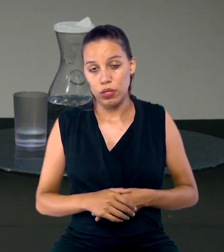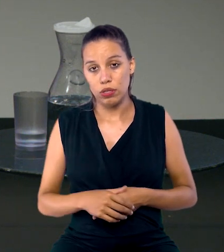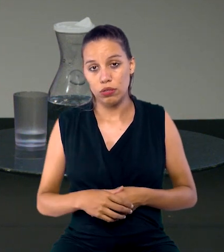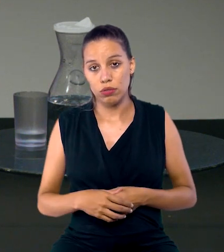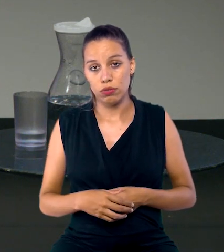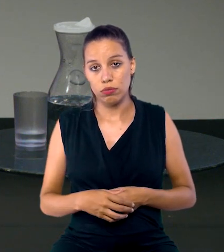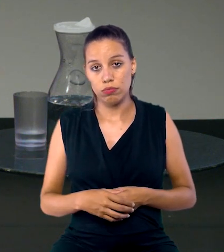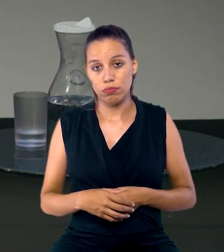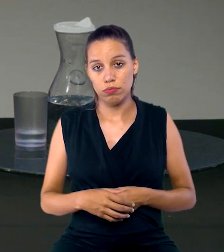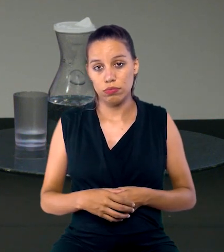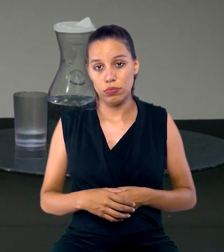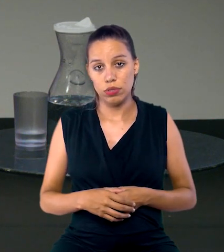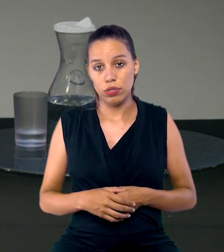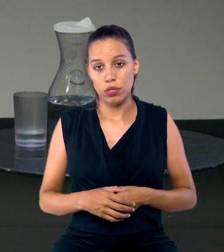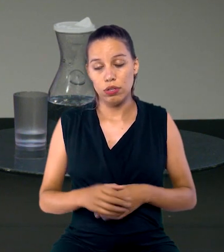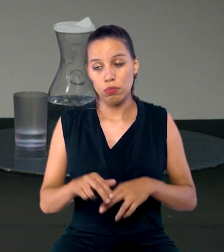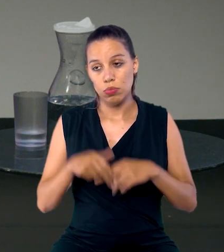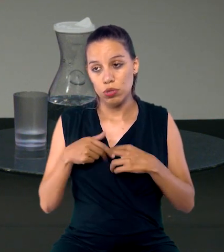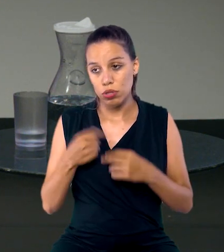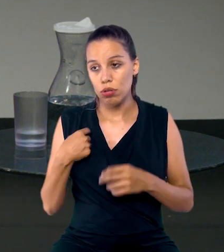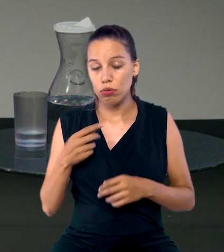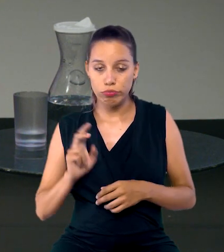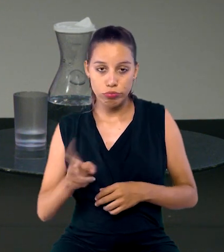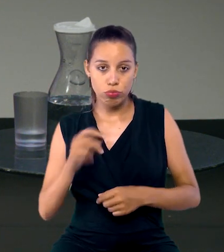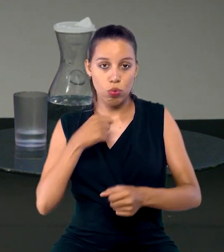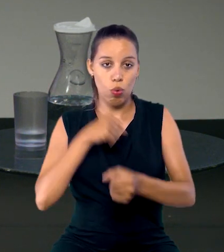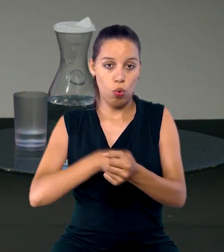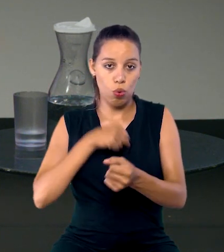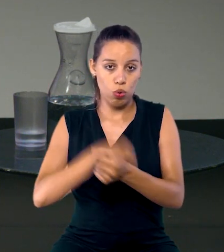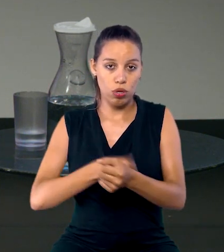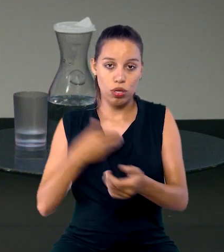me permite seguir lutando.